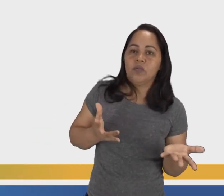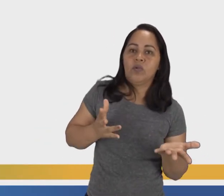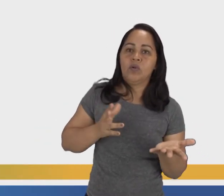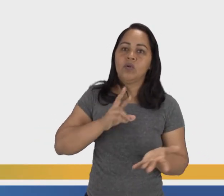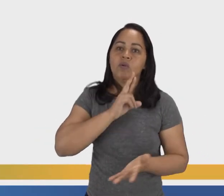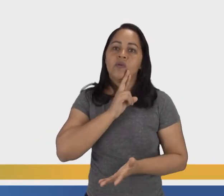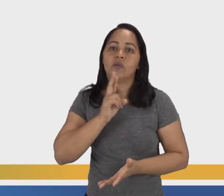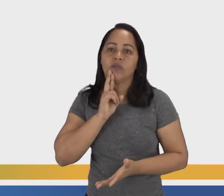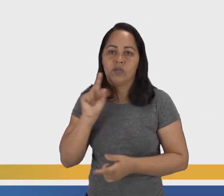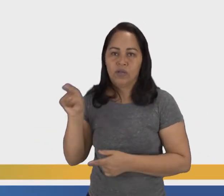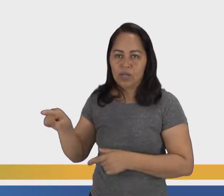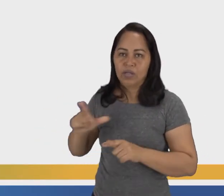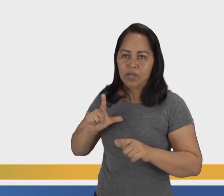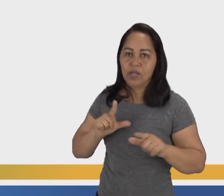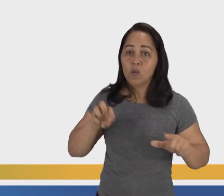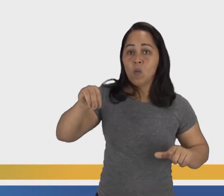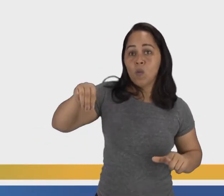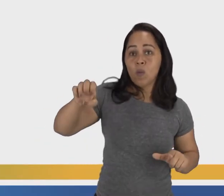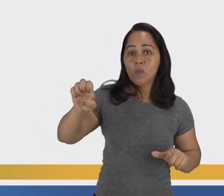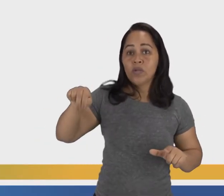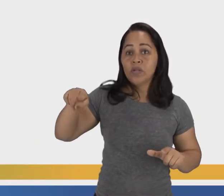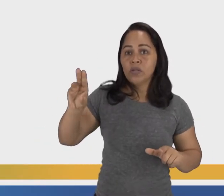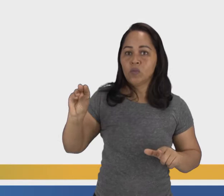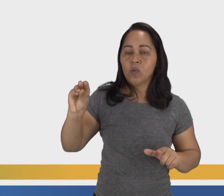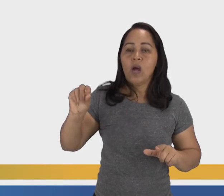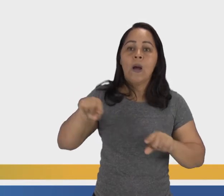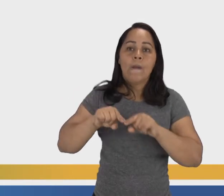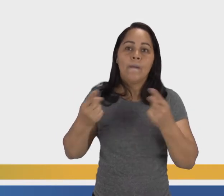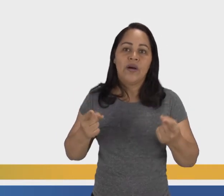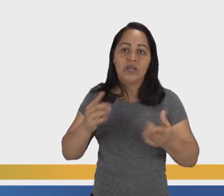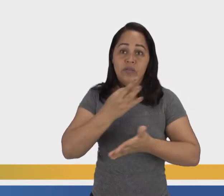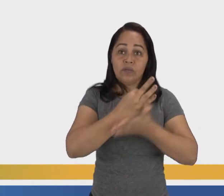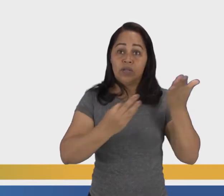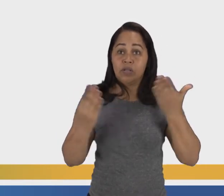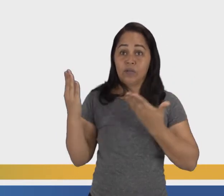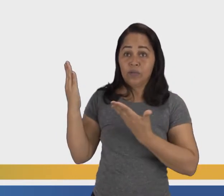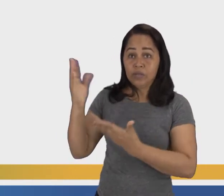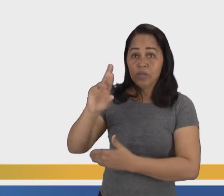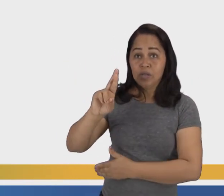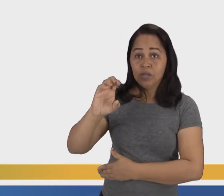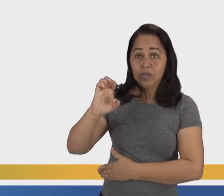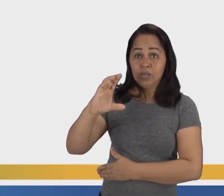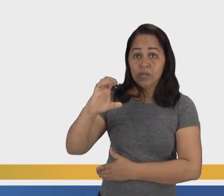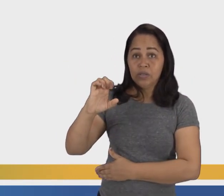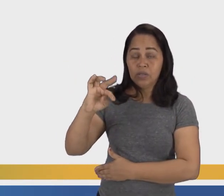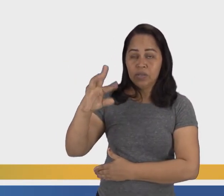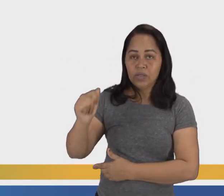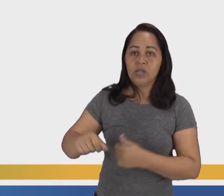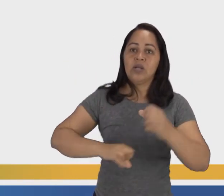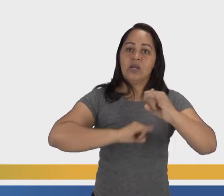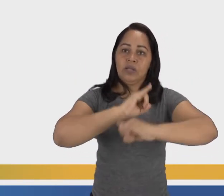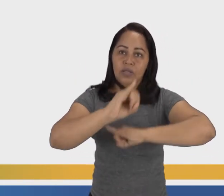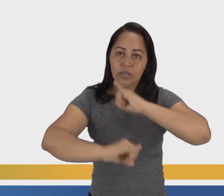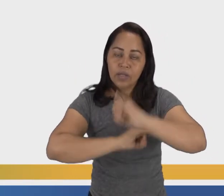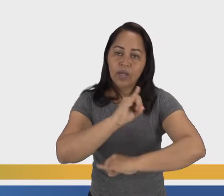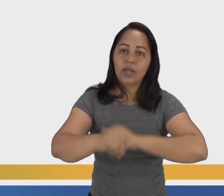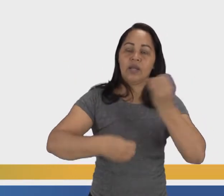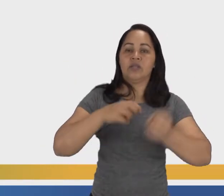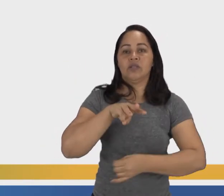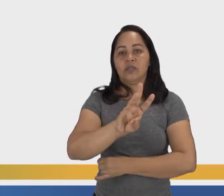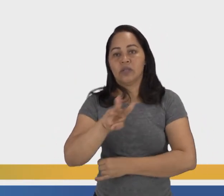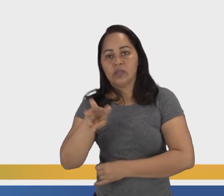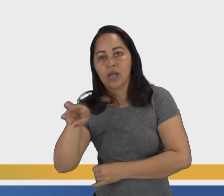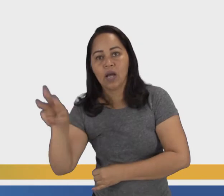exemplo, que vai ser dentro do restaurante. Um texto como esse, ele pode estar na internet, ele pode estar em sites de culinária, ele pode estar